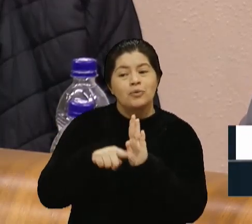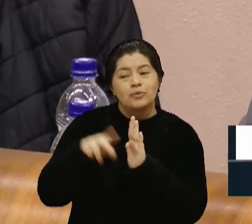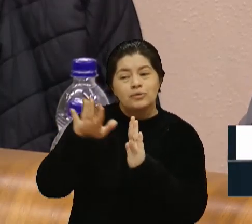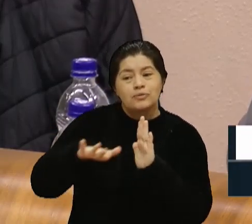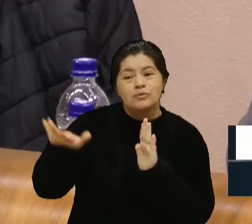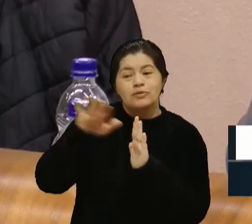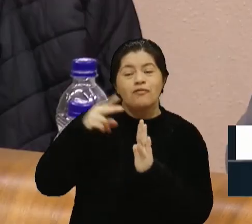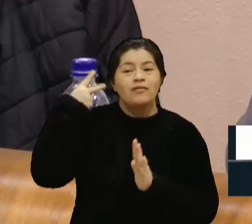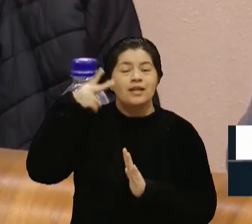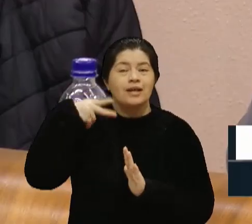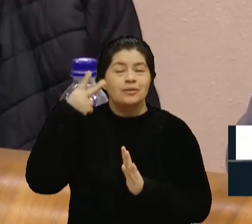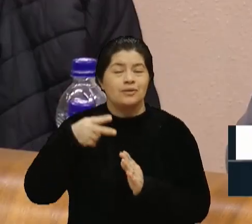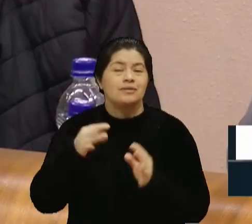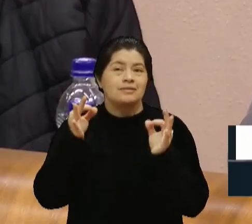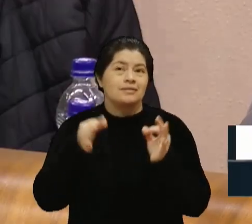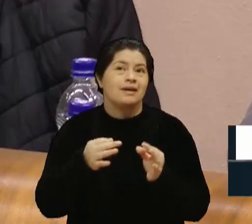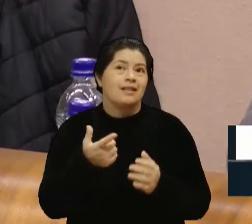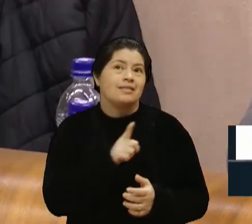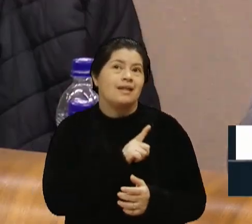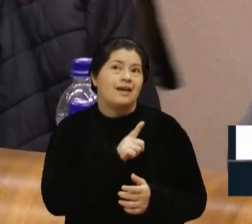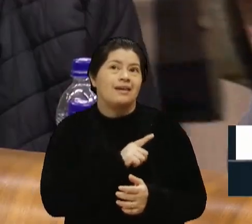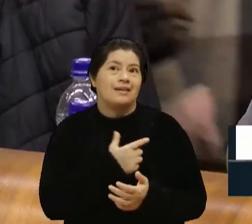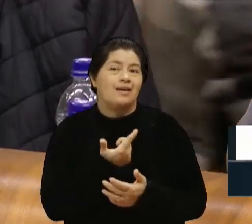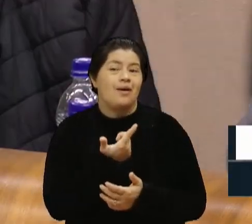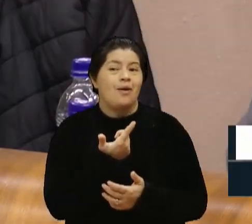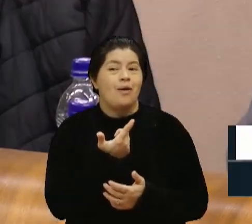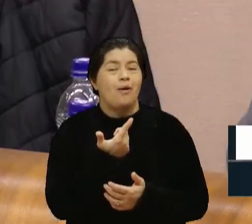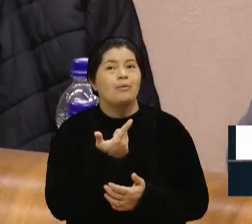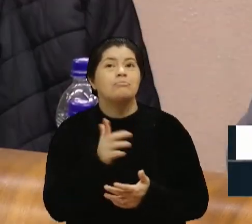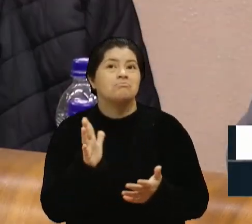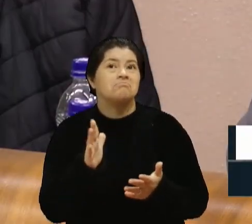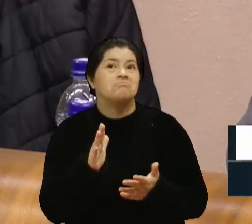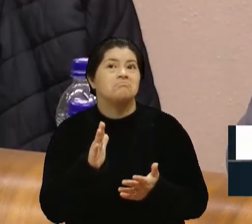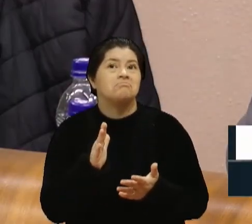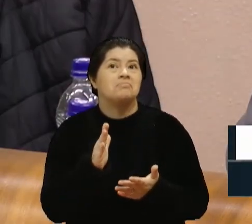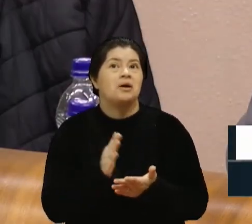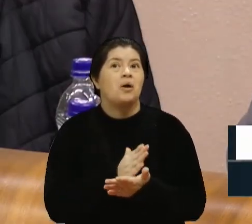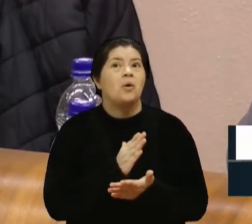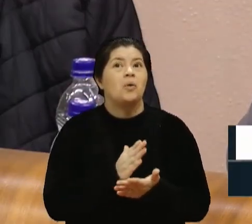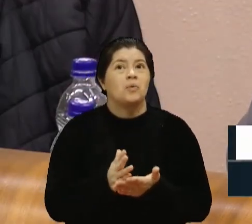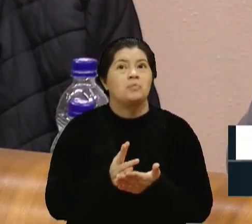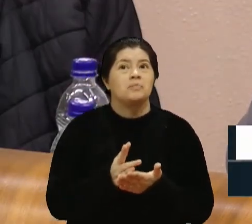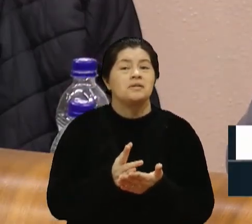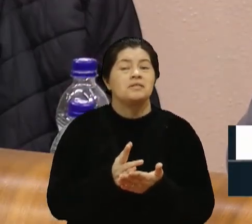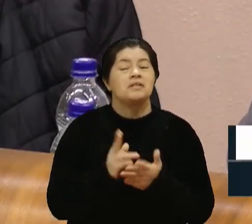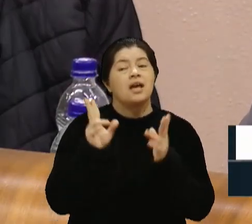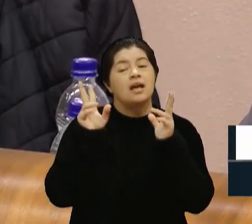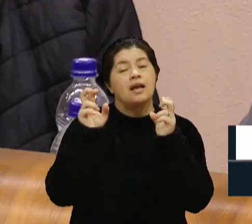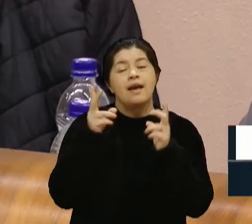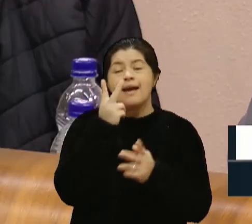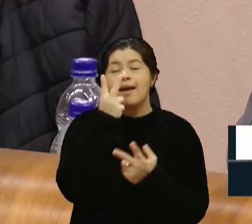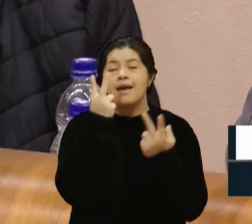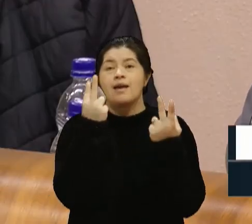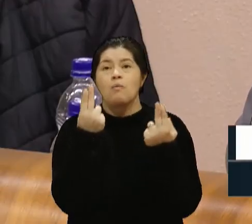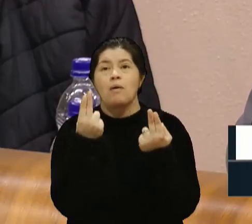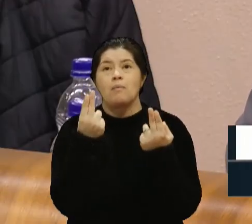e logicamente que tem algumas que eu já notei aqui que se referem ao mesmo tema.